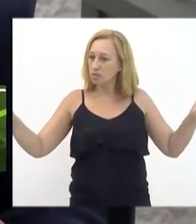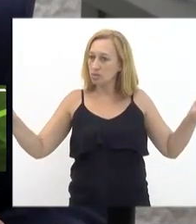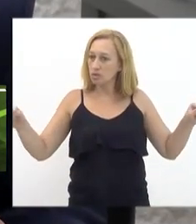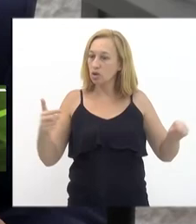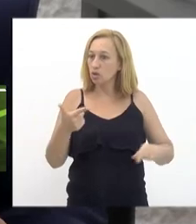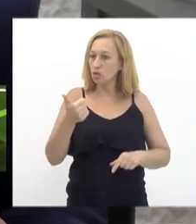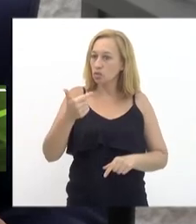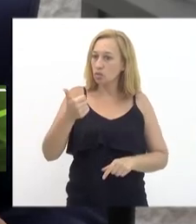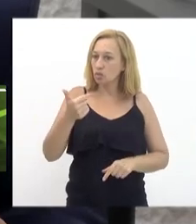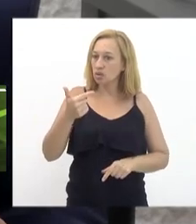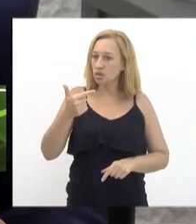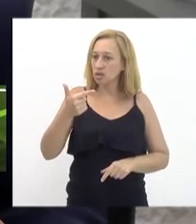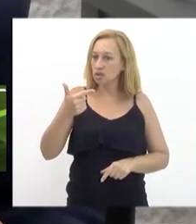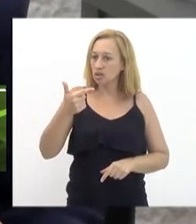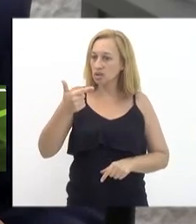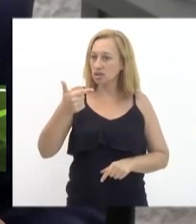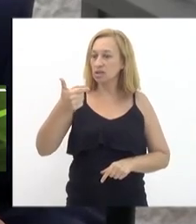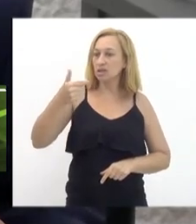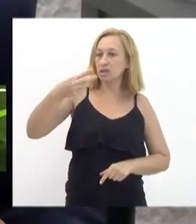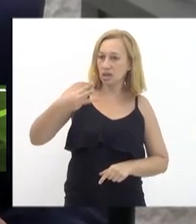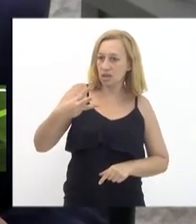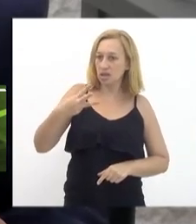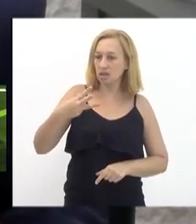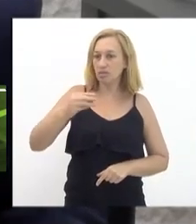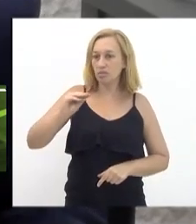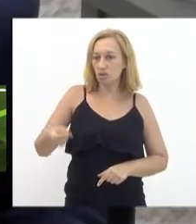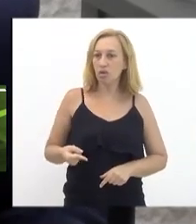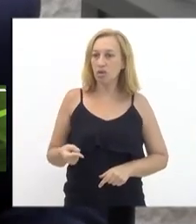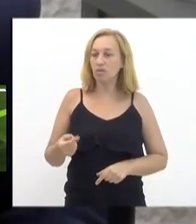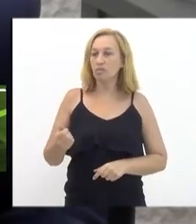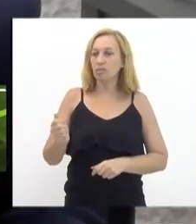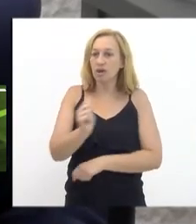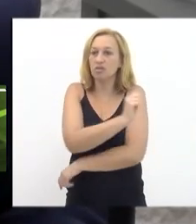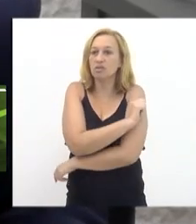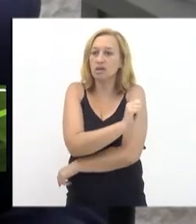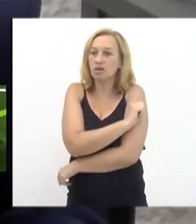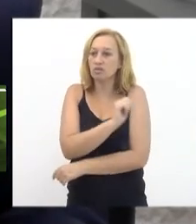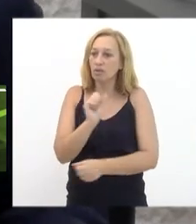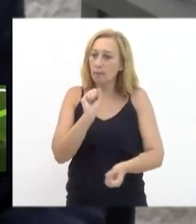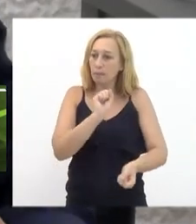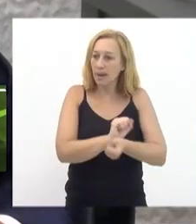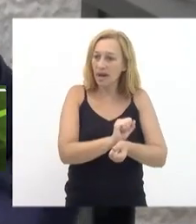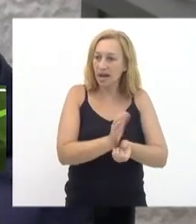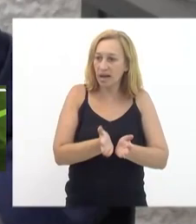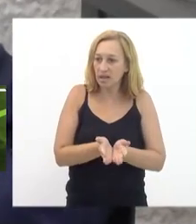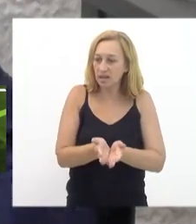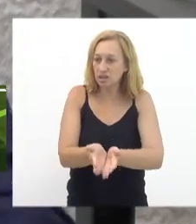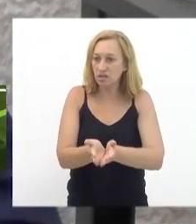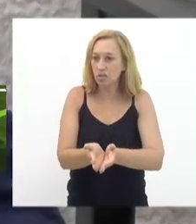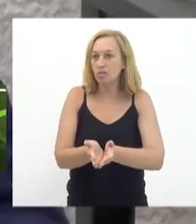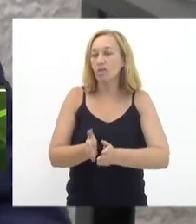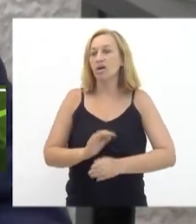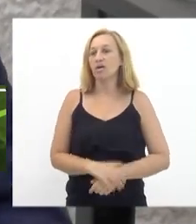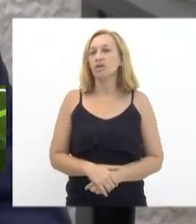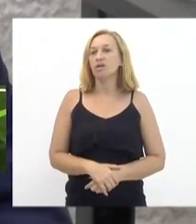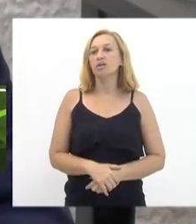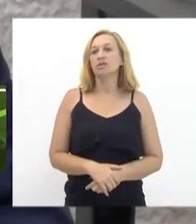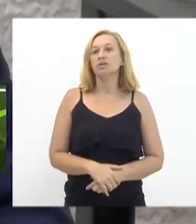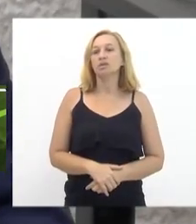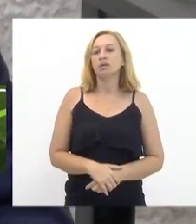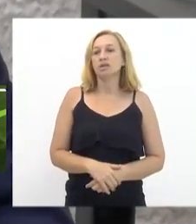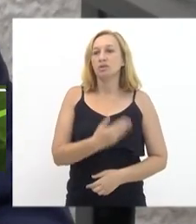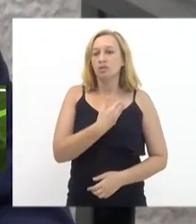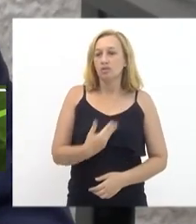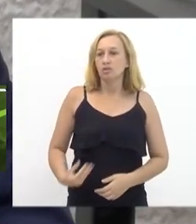12 13 milhões mas os alunos vão deixar de andar no Barquinho Então esse é o programa governo